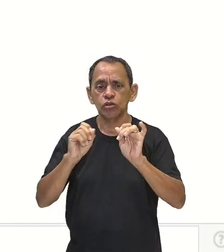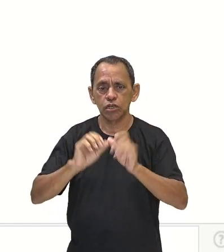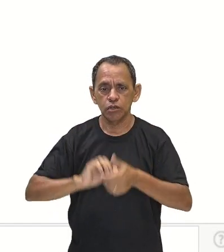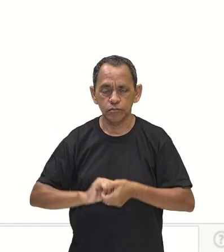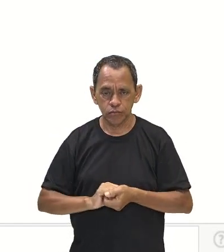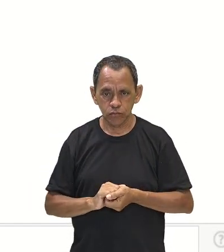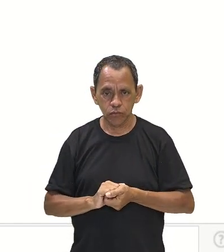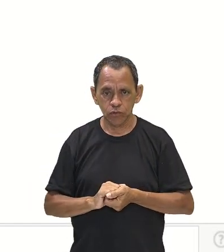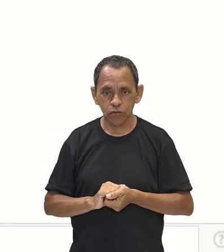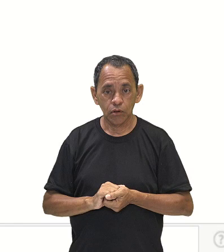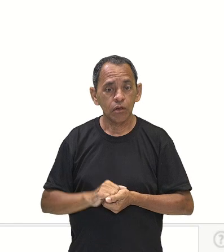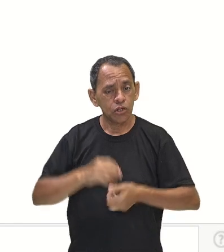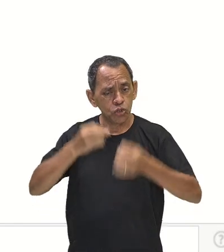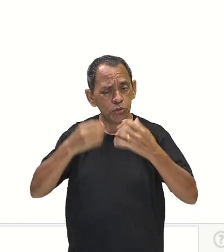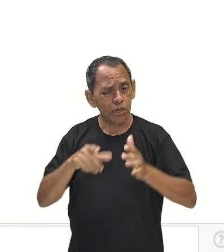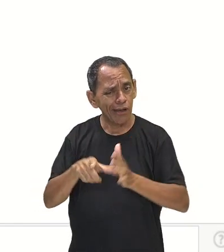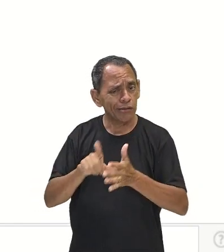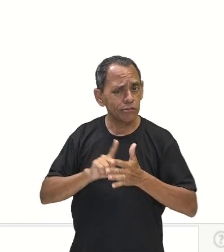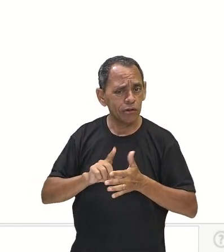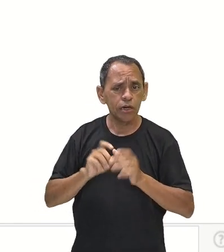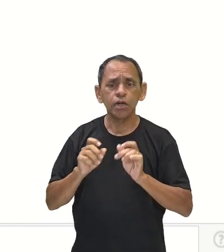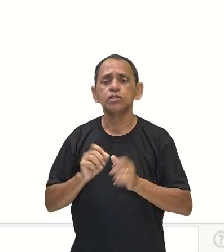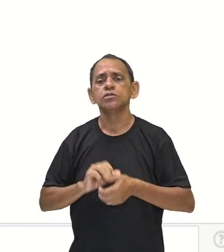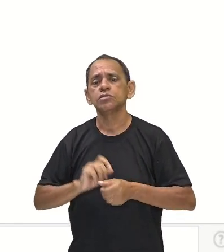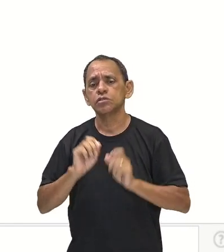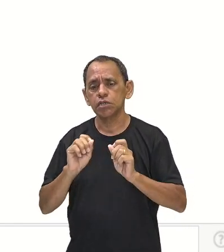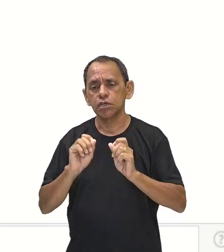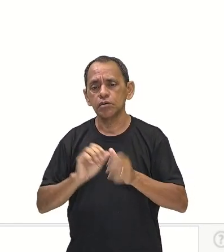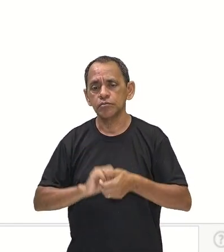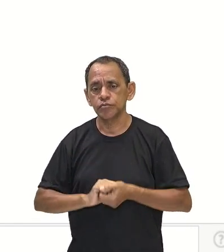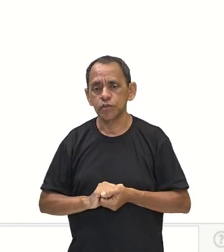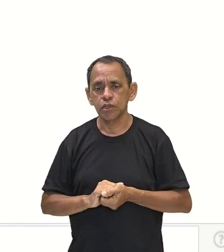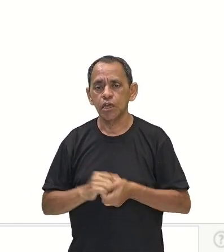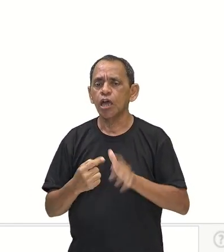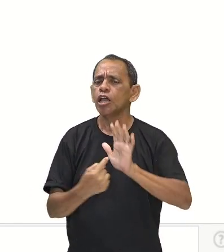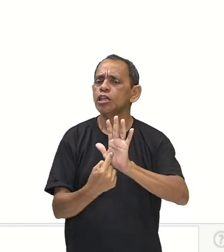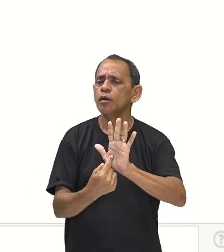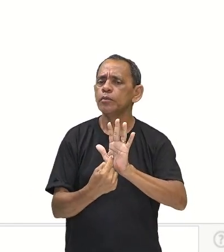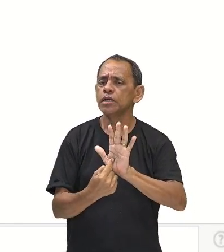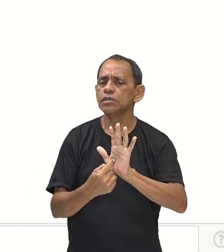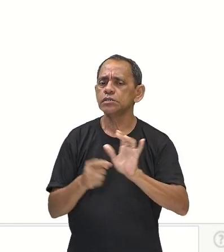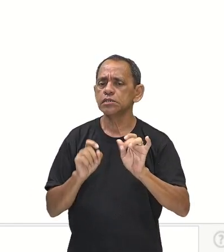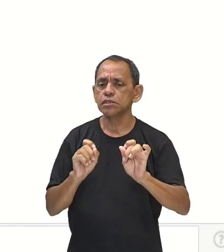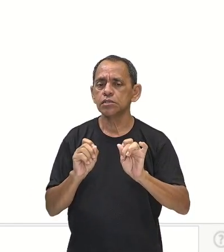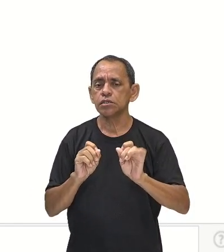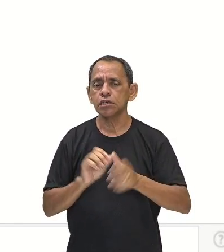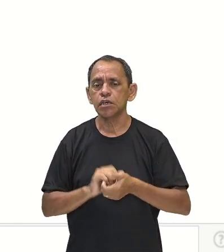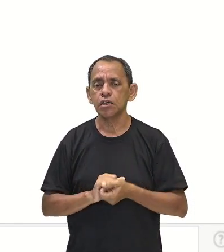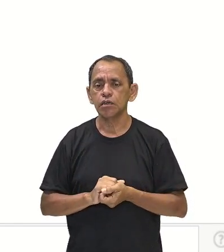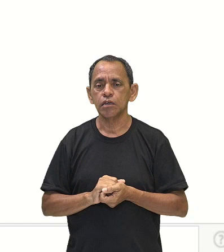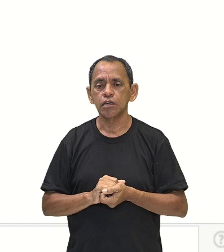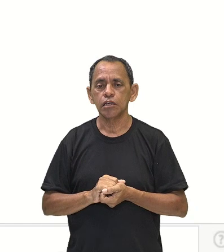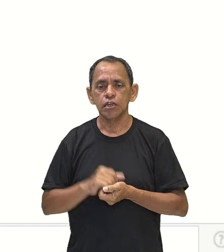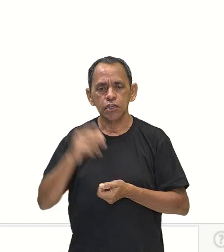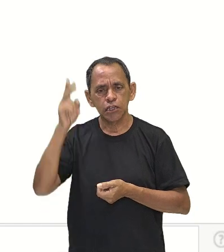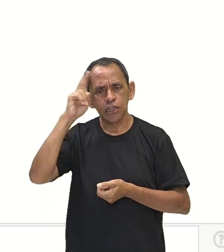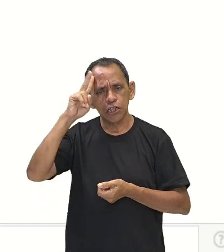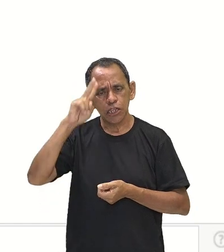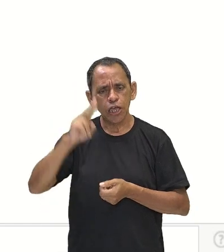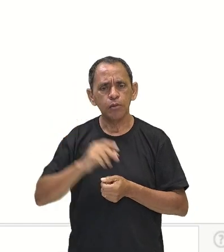como foi dito agora há pouco, ele apresenta aqui um número